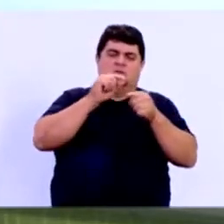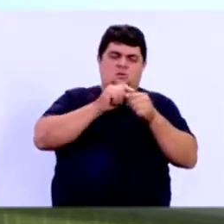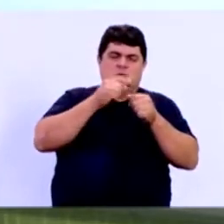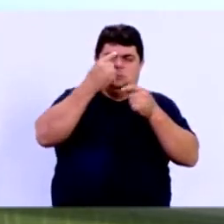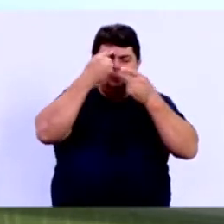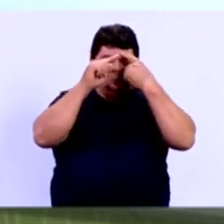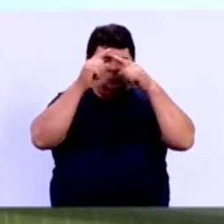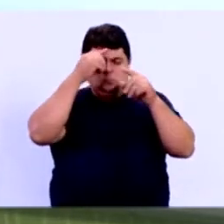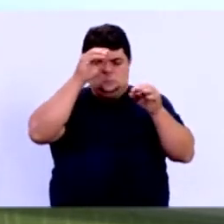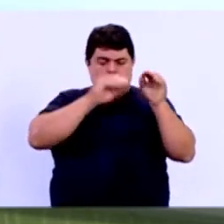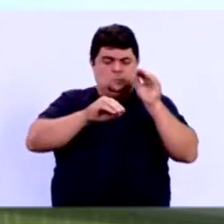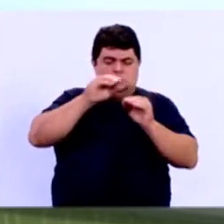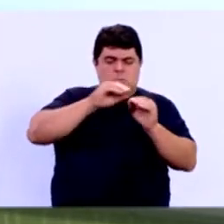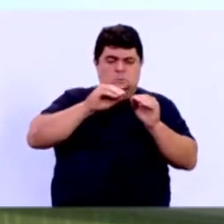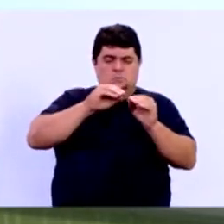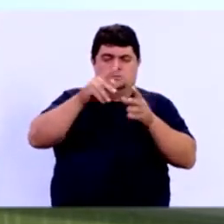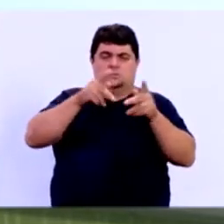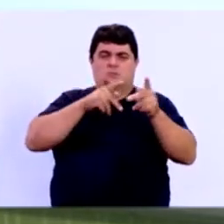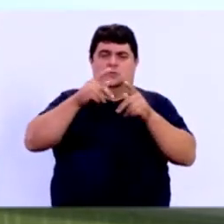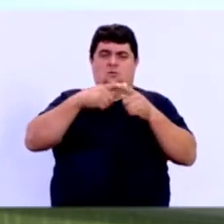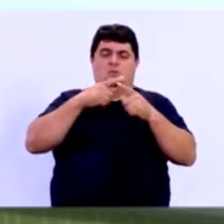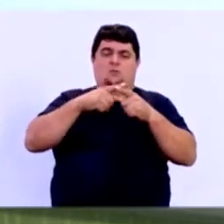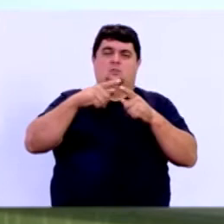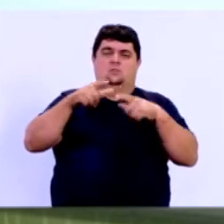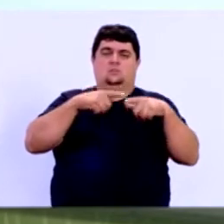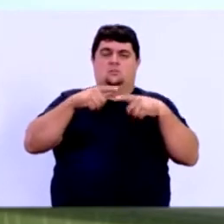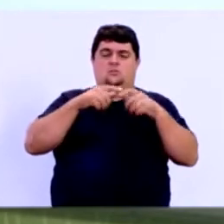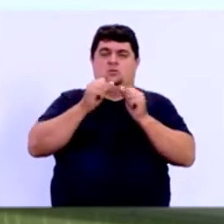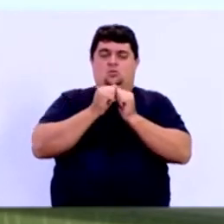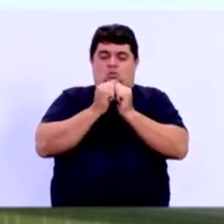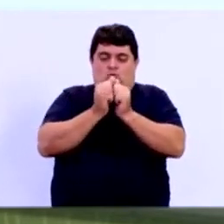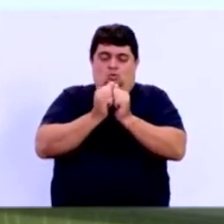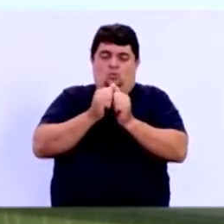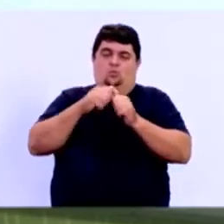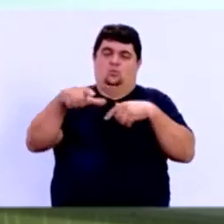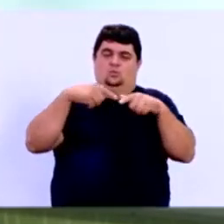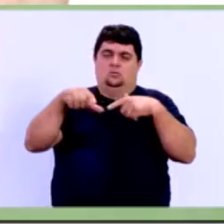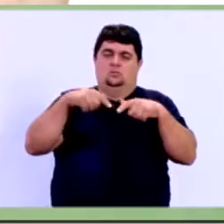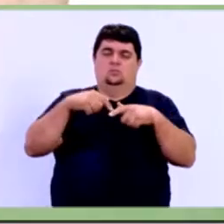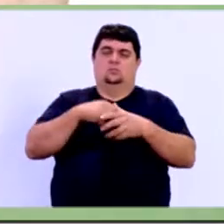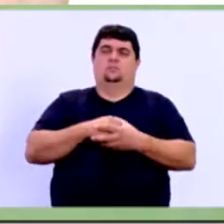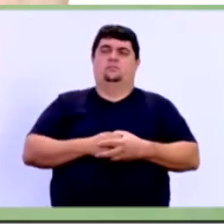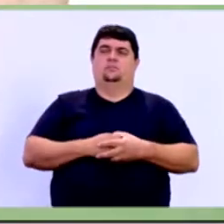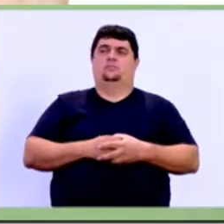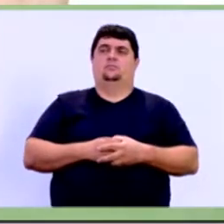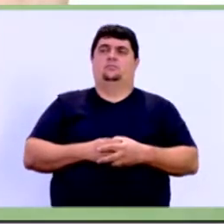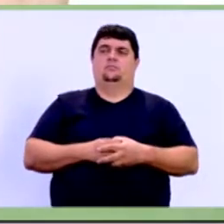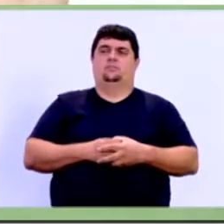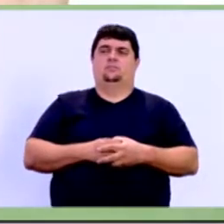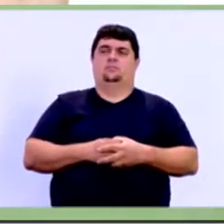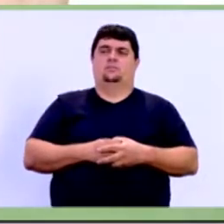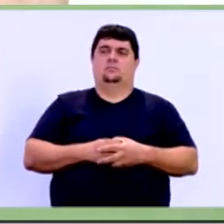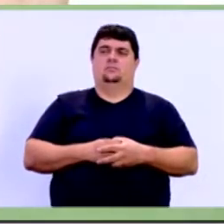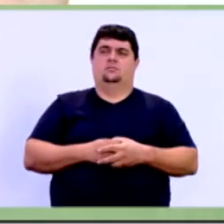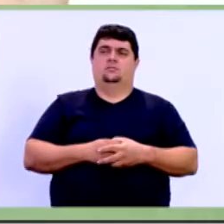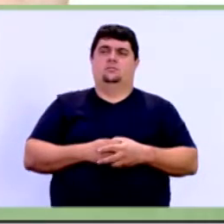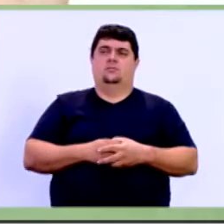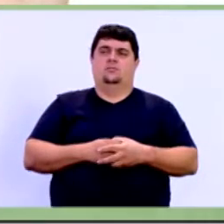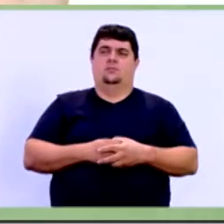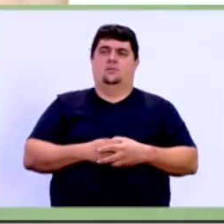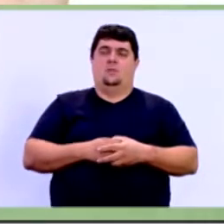nós, trabalhadores, colaboradores, vamos buscar junto com a organização. Então, é um